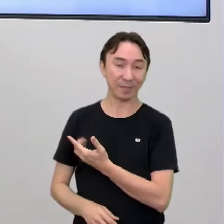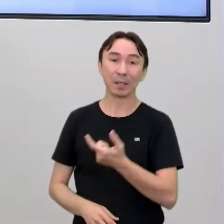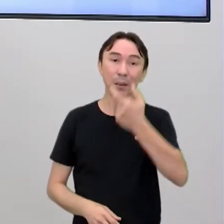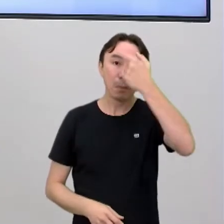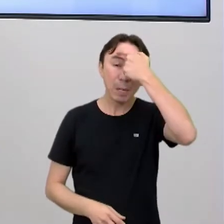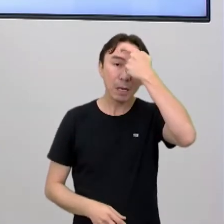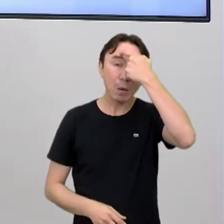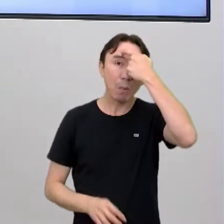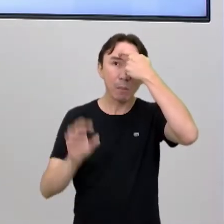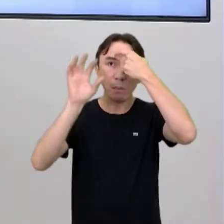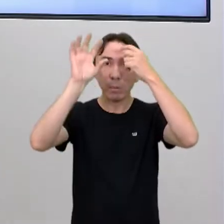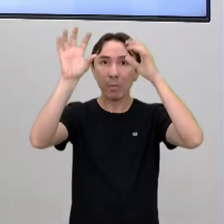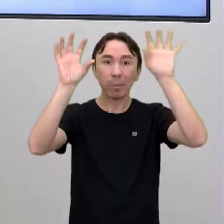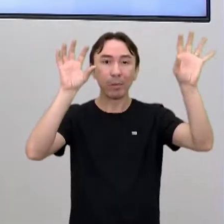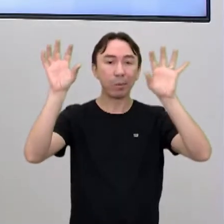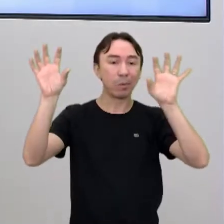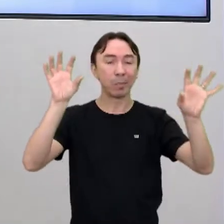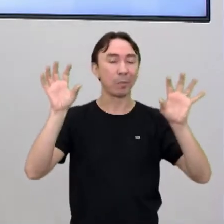mim de novo. Gente,